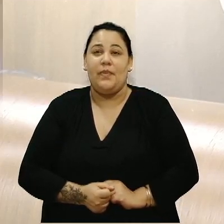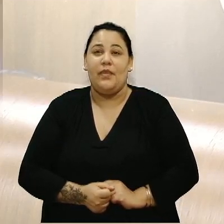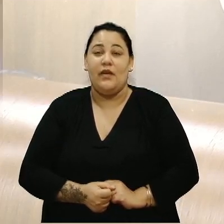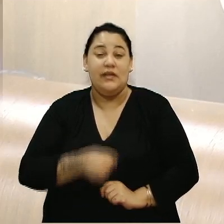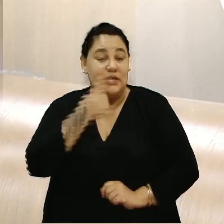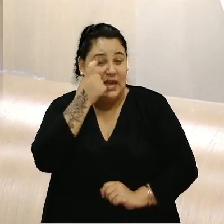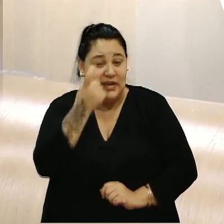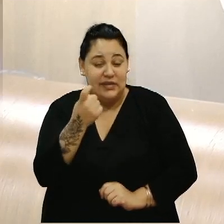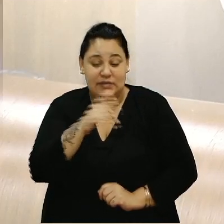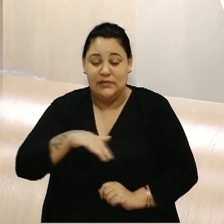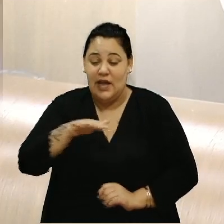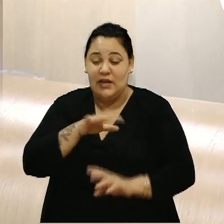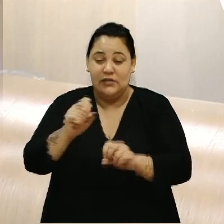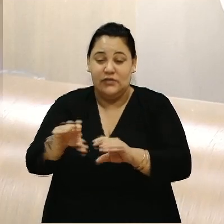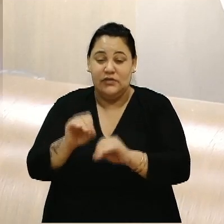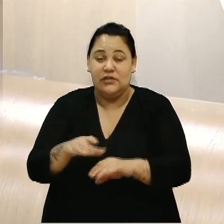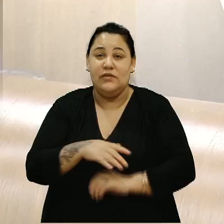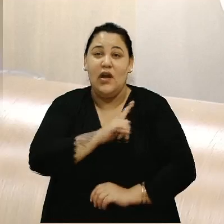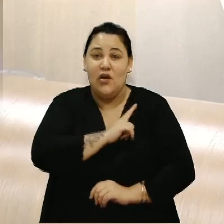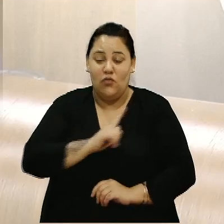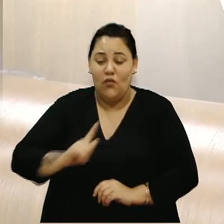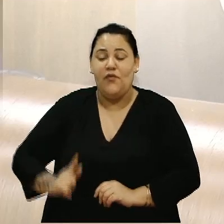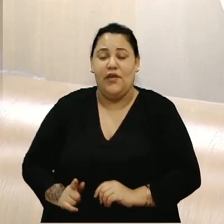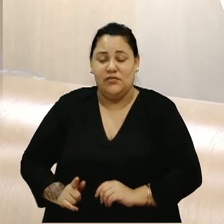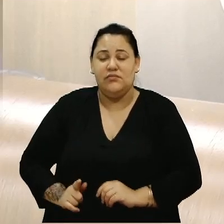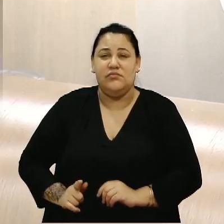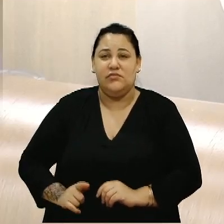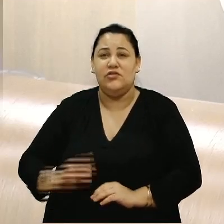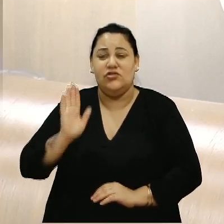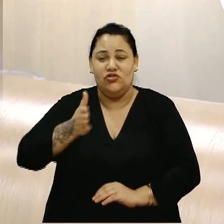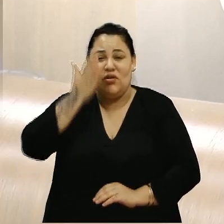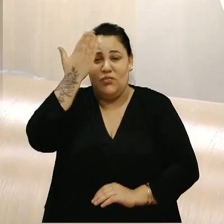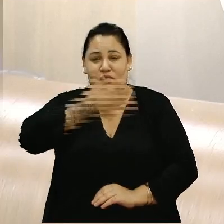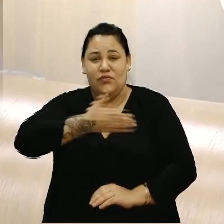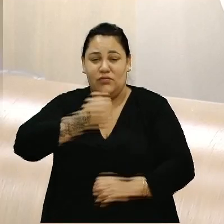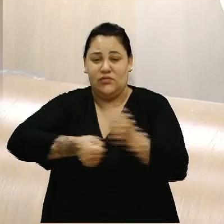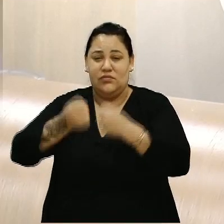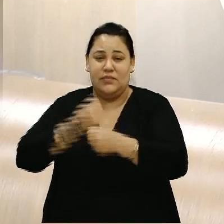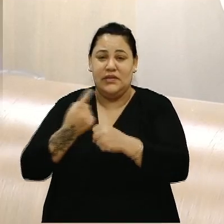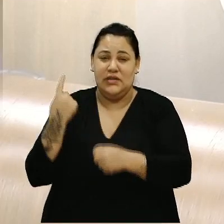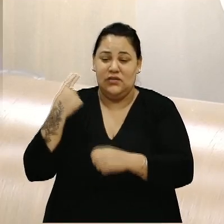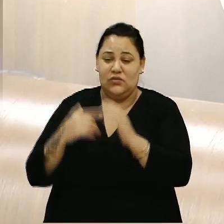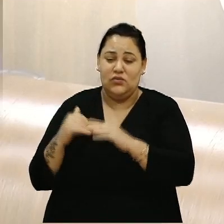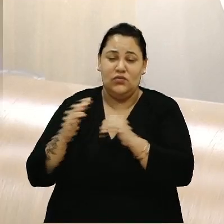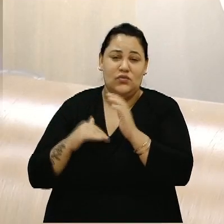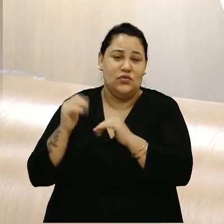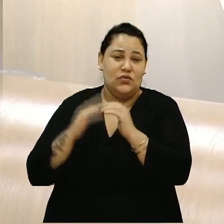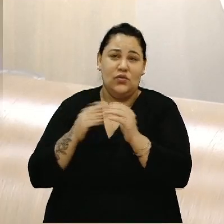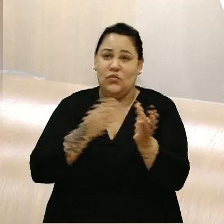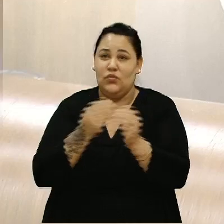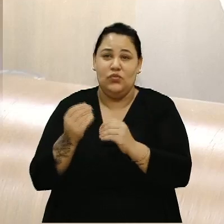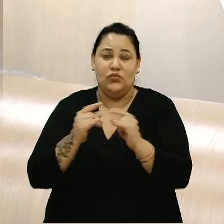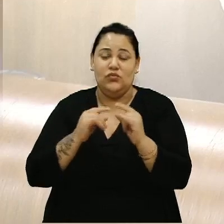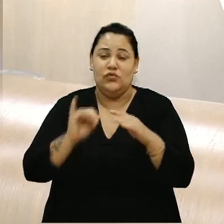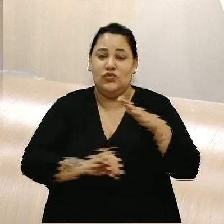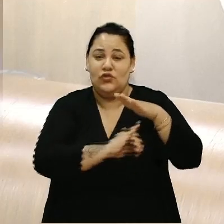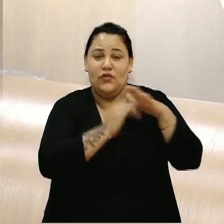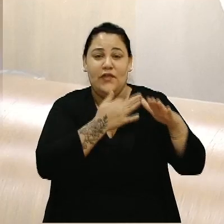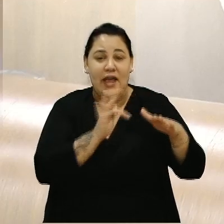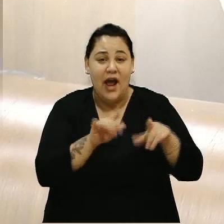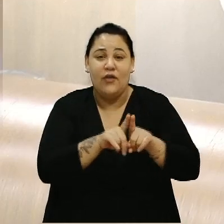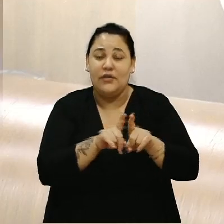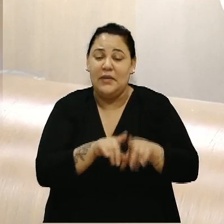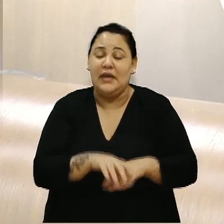interesse na educação. É um governo que já provou no passado, né, que construiu quantos institutos federais